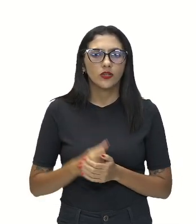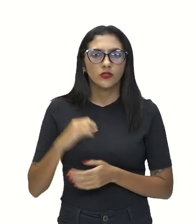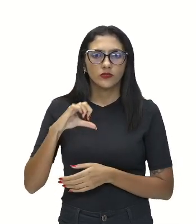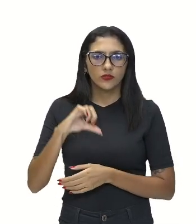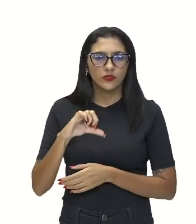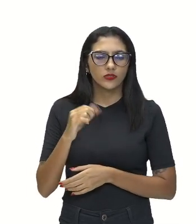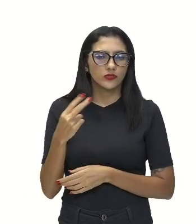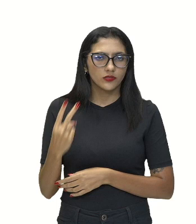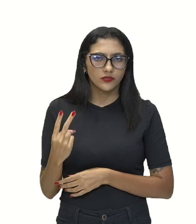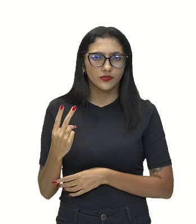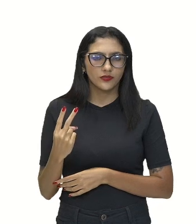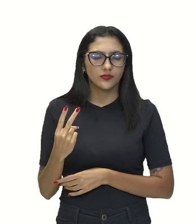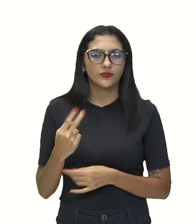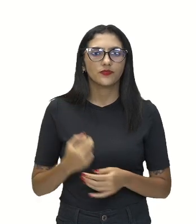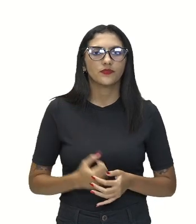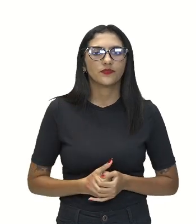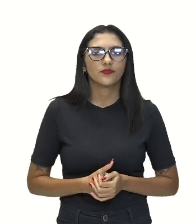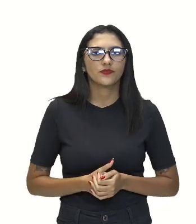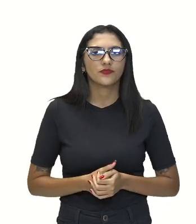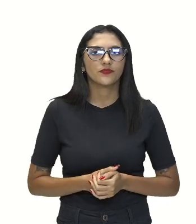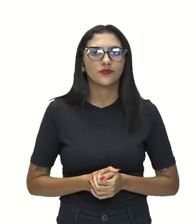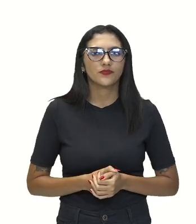determinantes, agora vamos multiplicar.